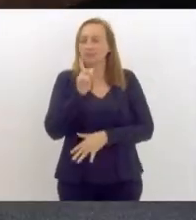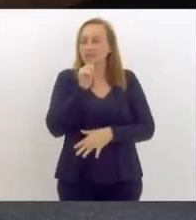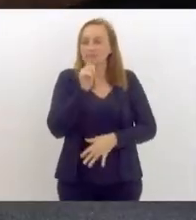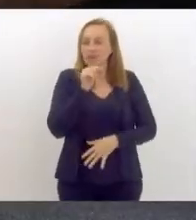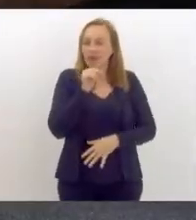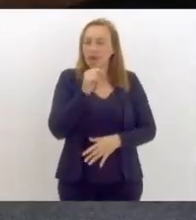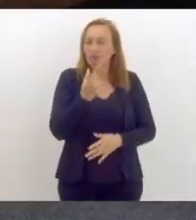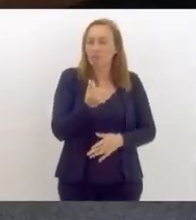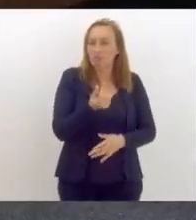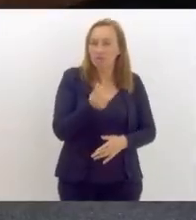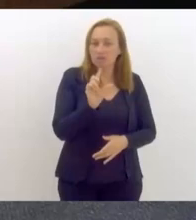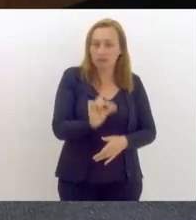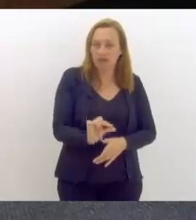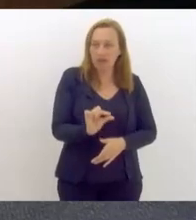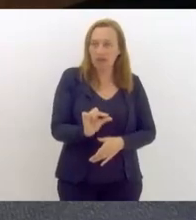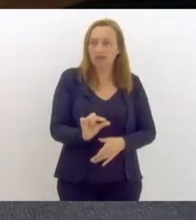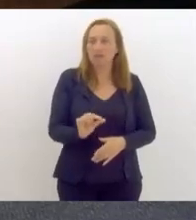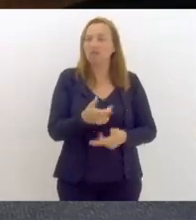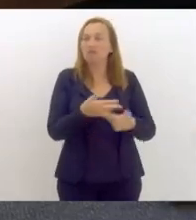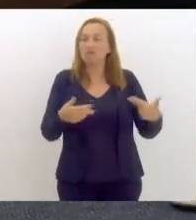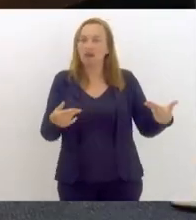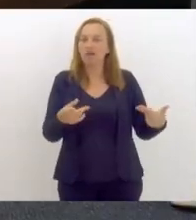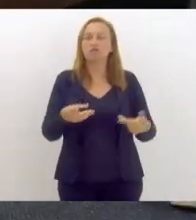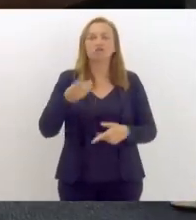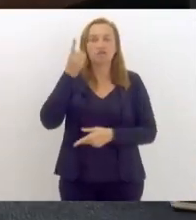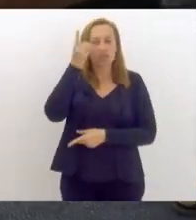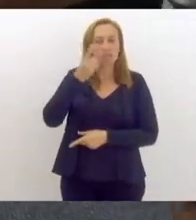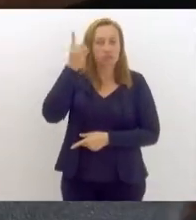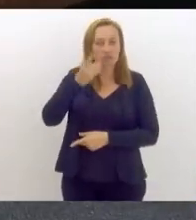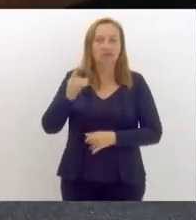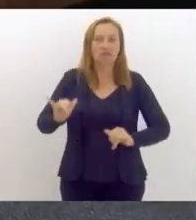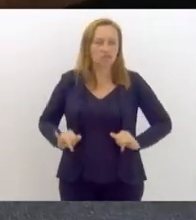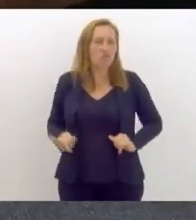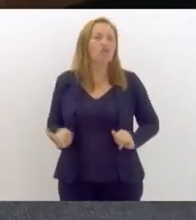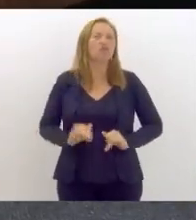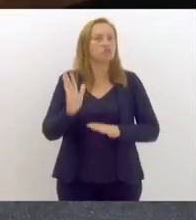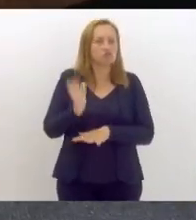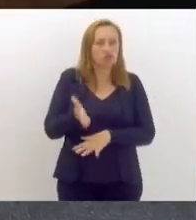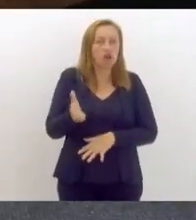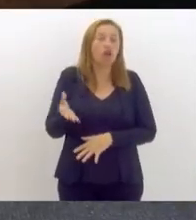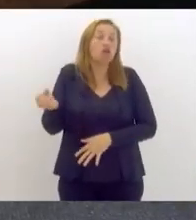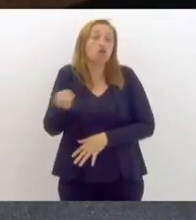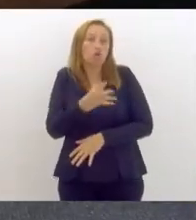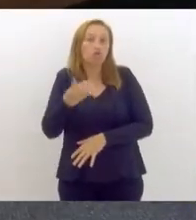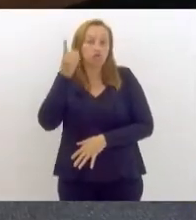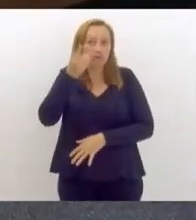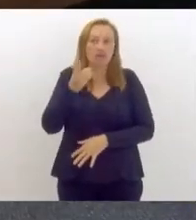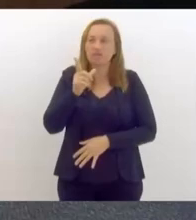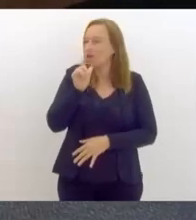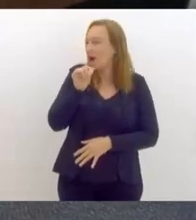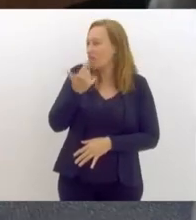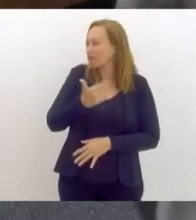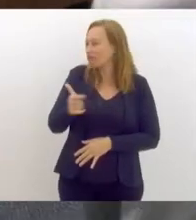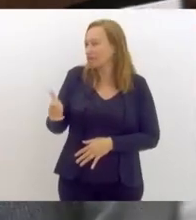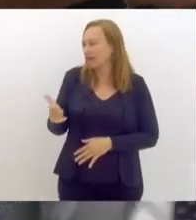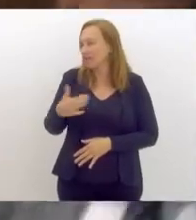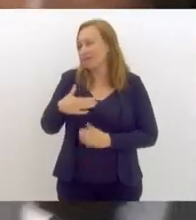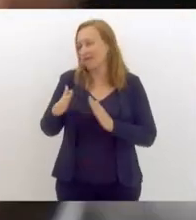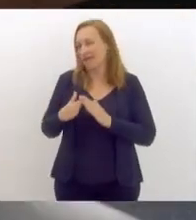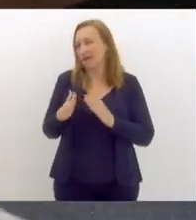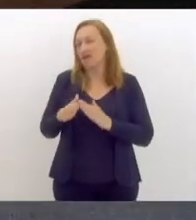Então muitos deputados estão aqui no primeiro mandato ele tá sofrendo isso já olha Deputado não tem água na minha área